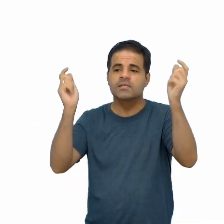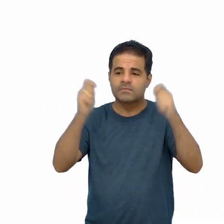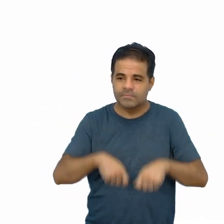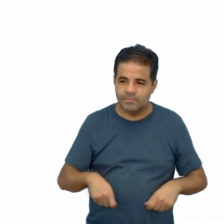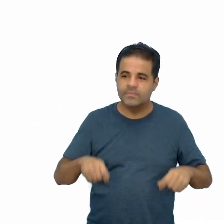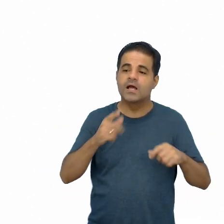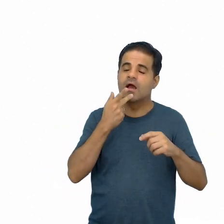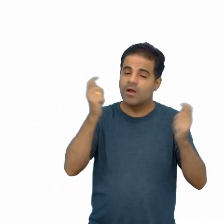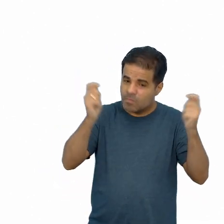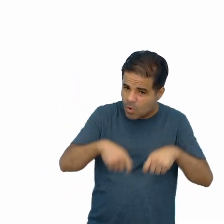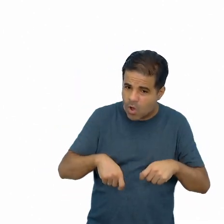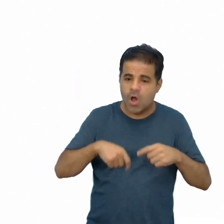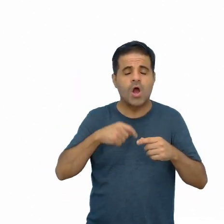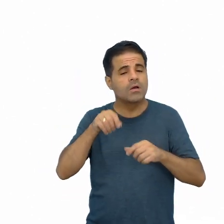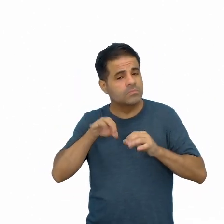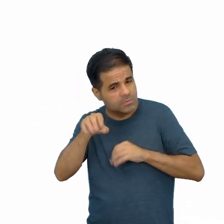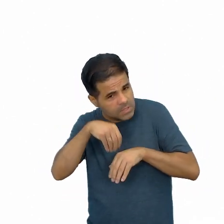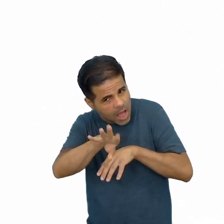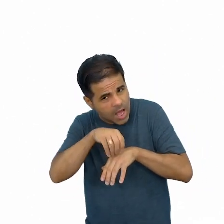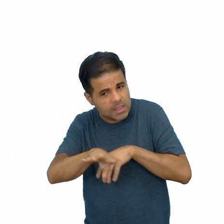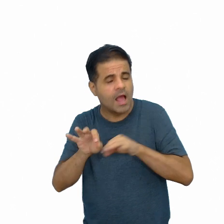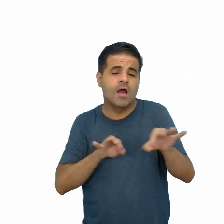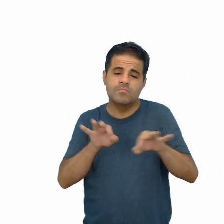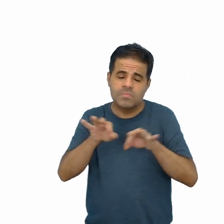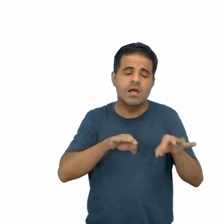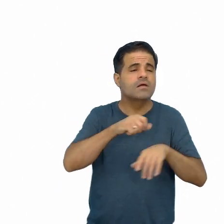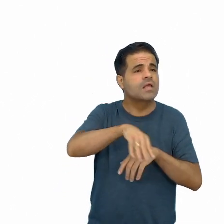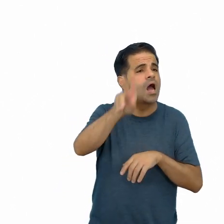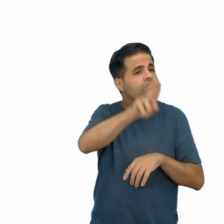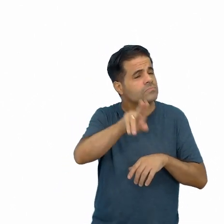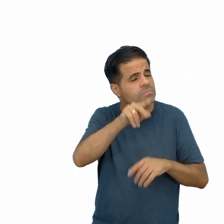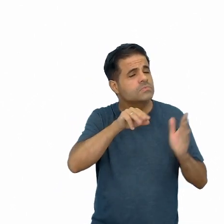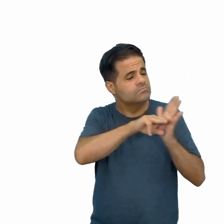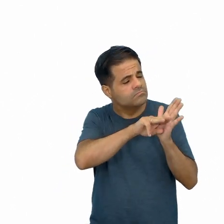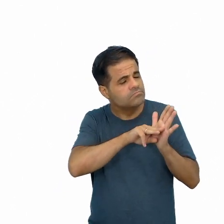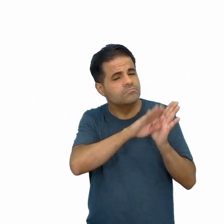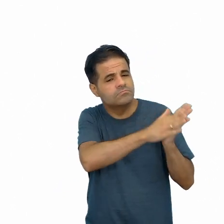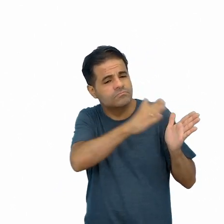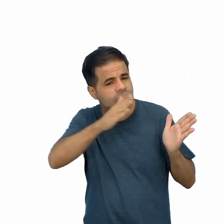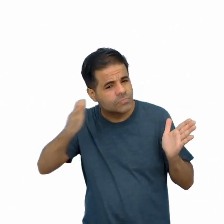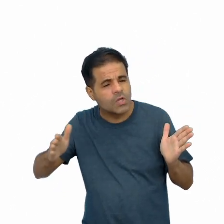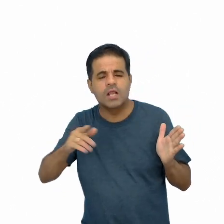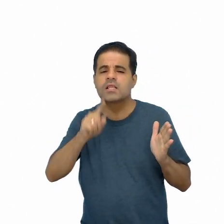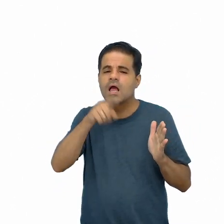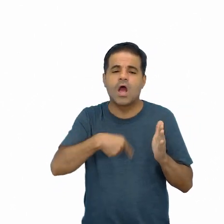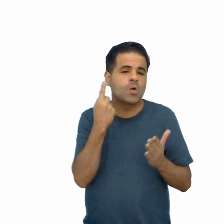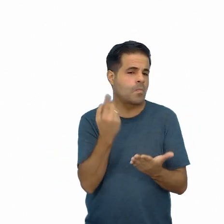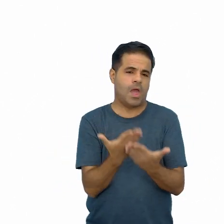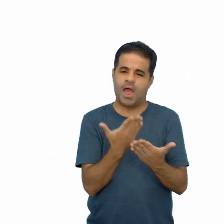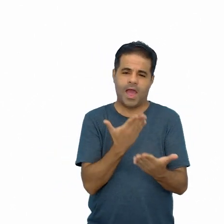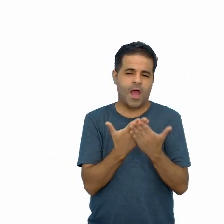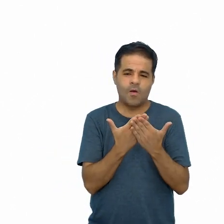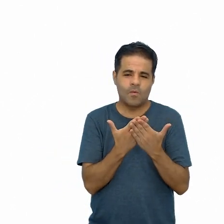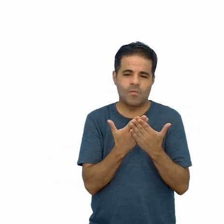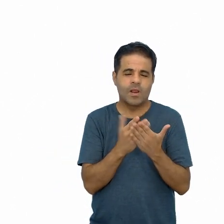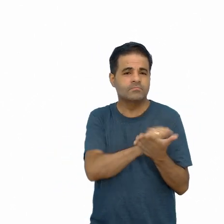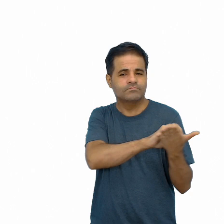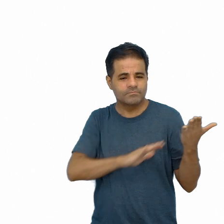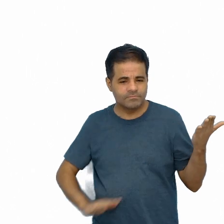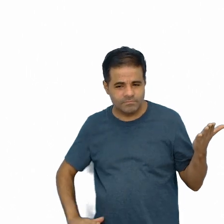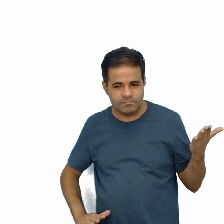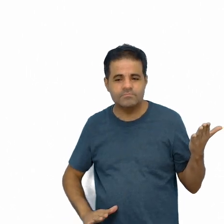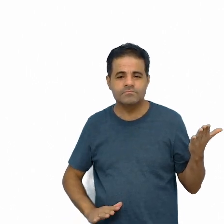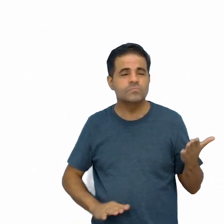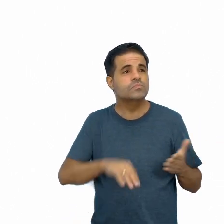você dar aula para o aluno, mas para você usar ele como organizador de uma aula, de atividades